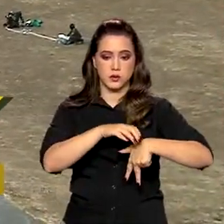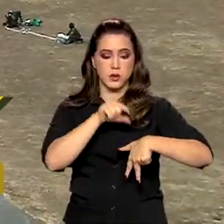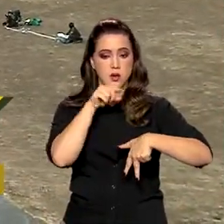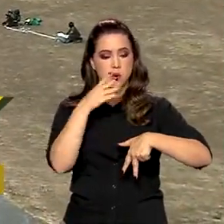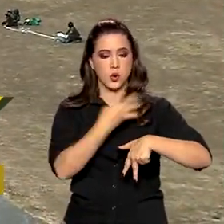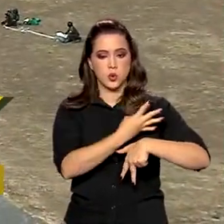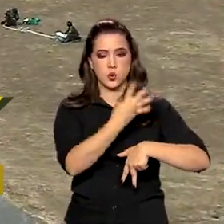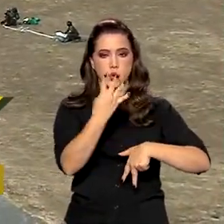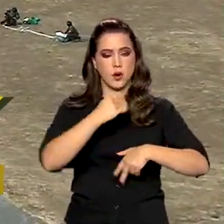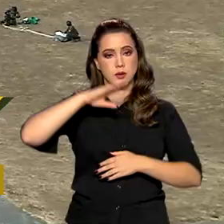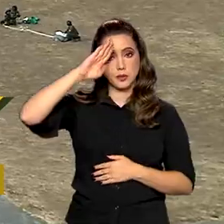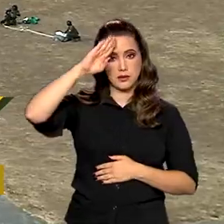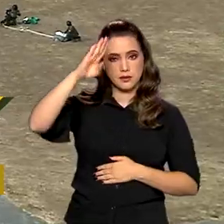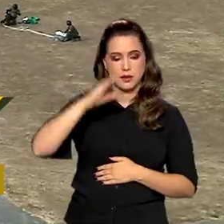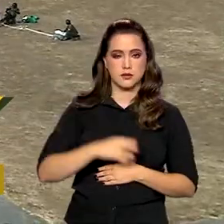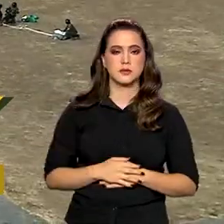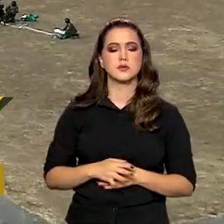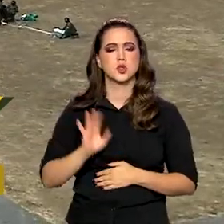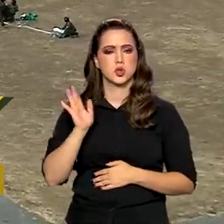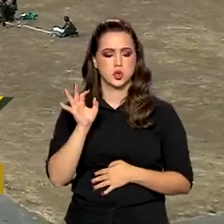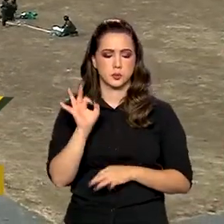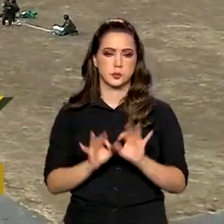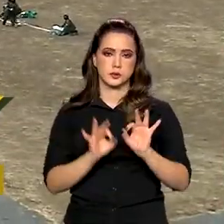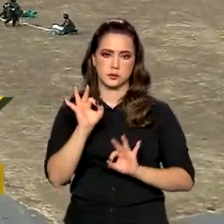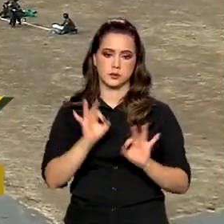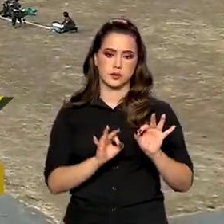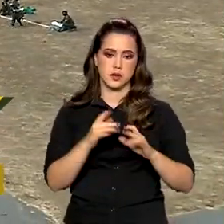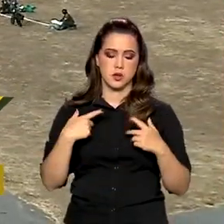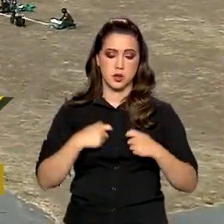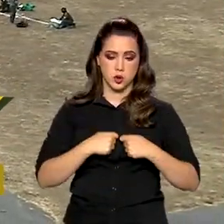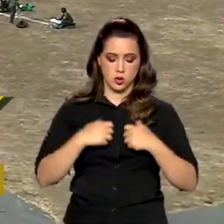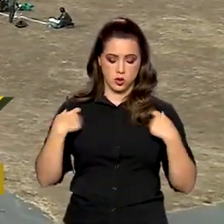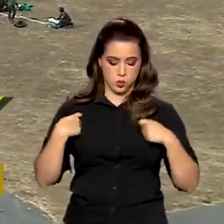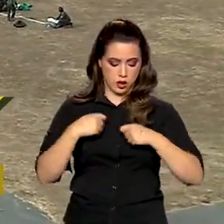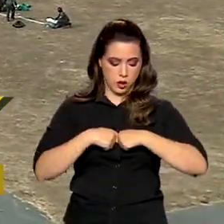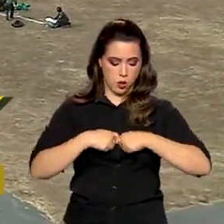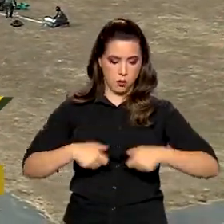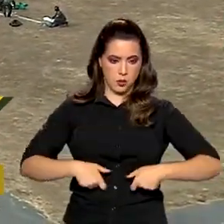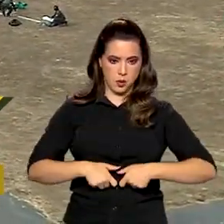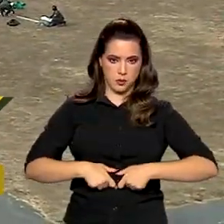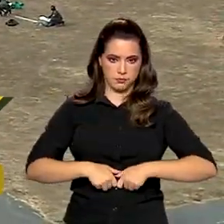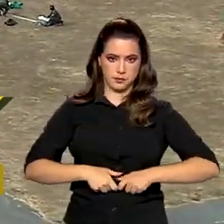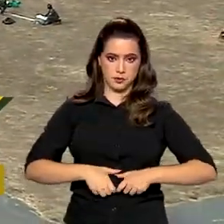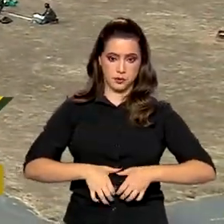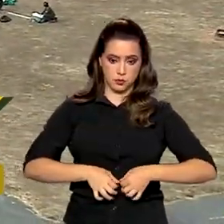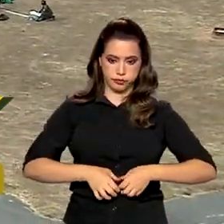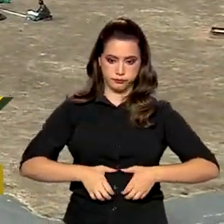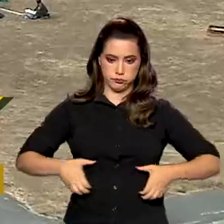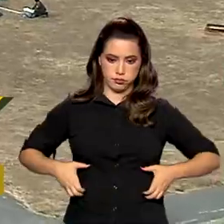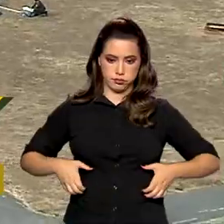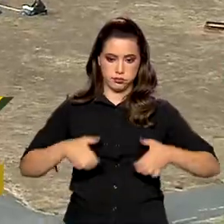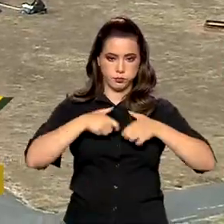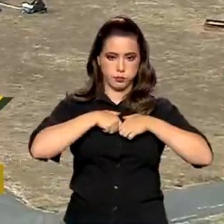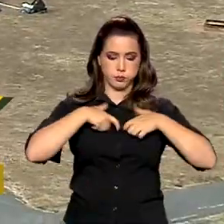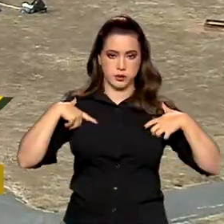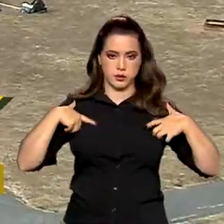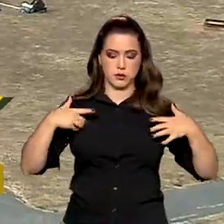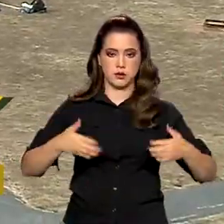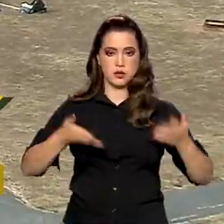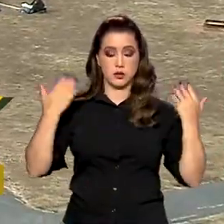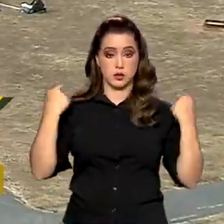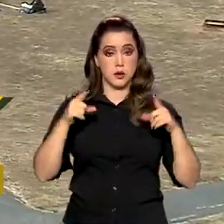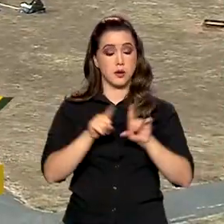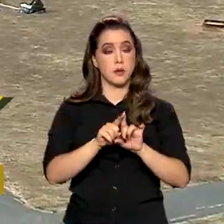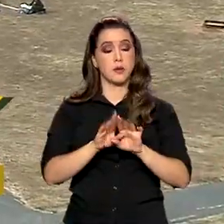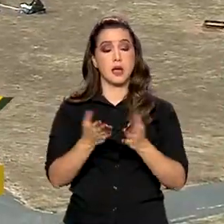aterrissar os 4 militares, né, já estão lá desequipando, né, se equipando, na verdade, para pegar a